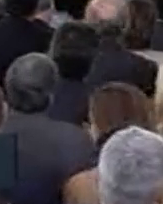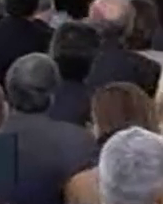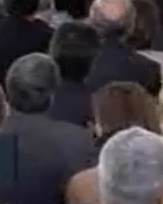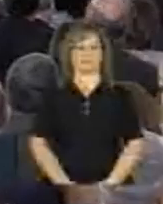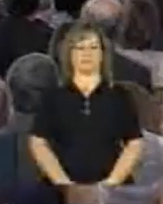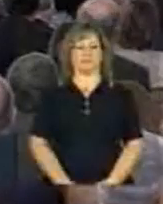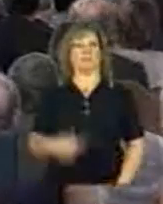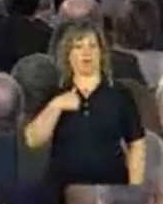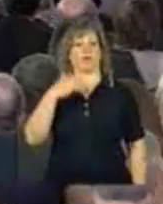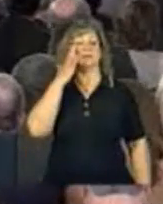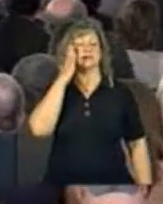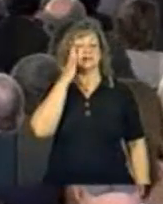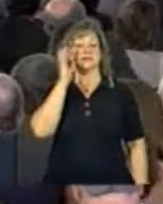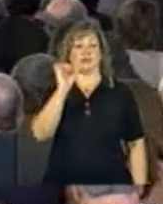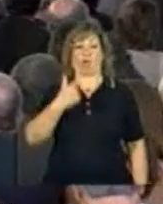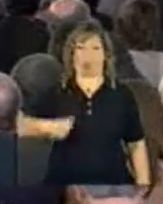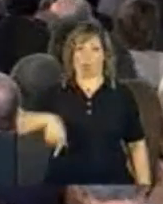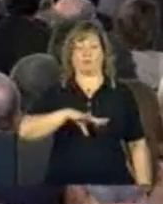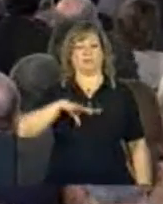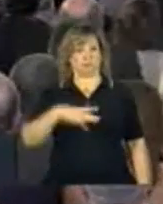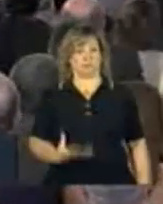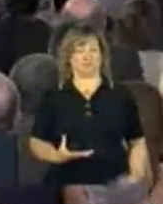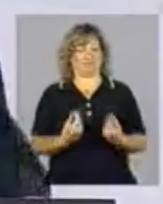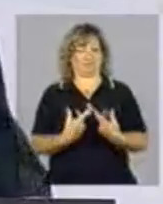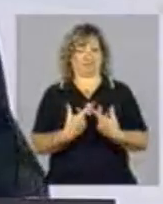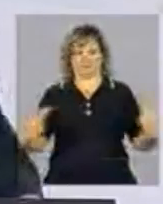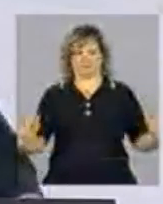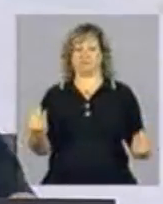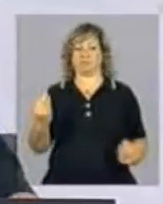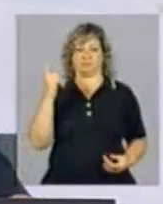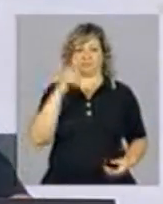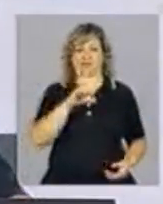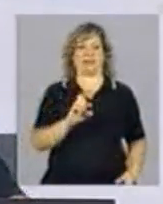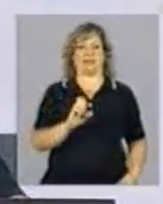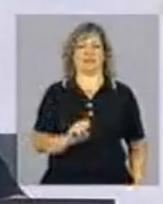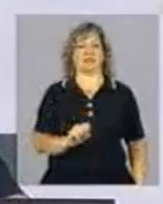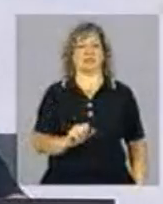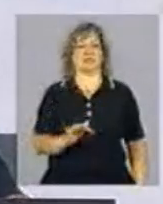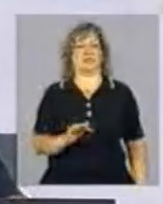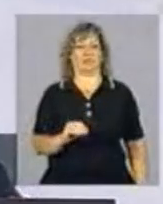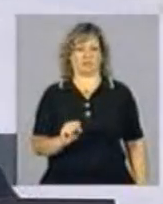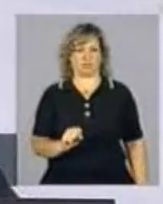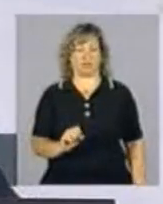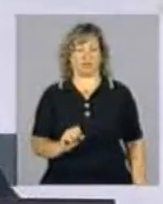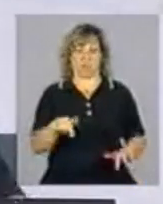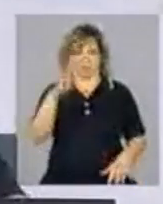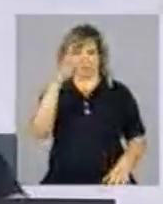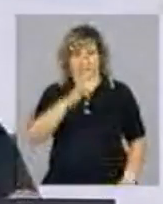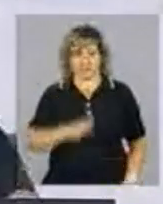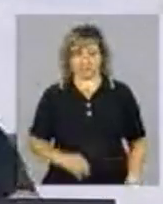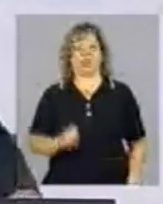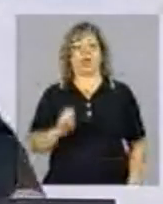Eu sei que os nossos desafios são grandes. O Brasil é um